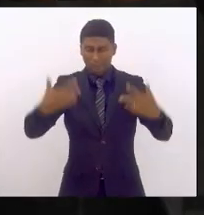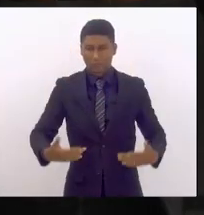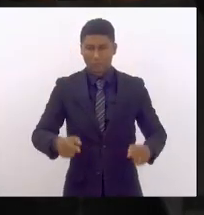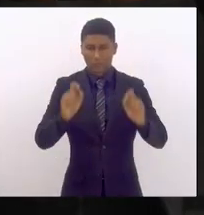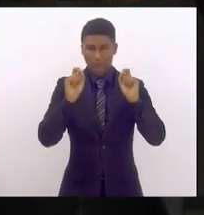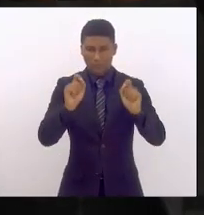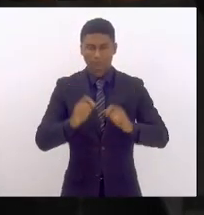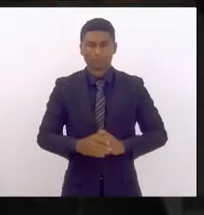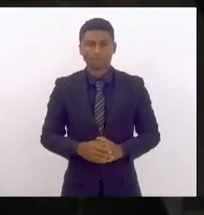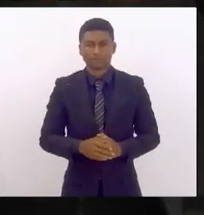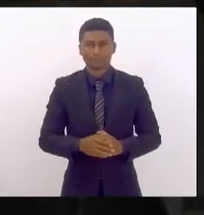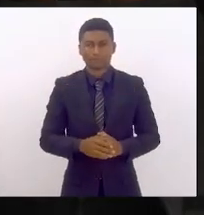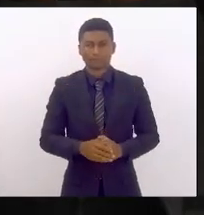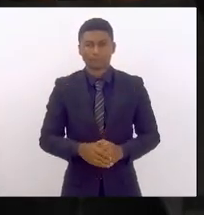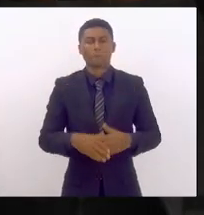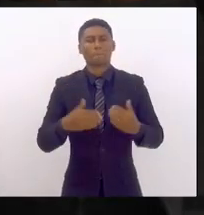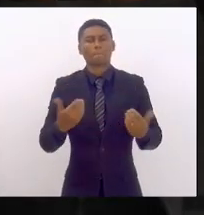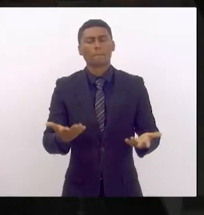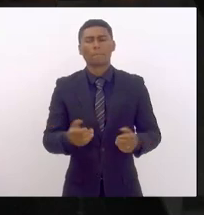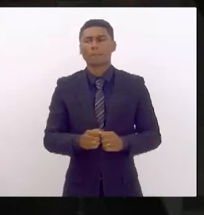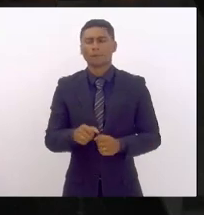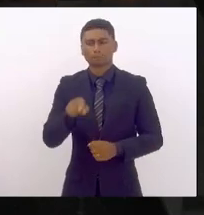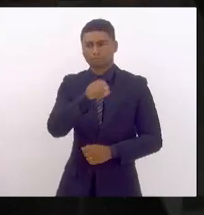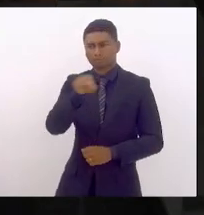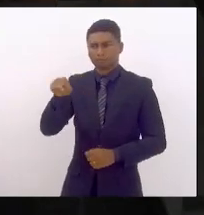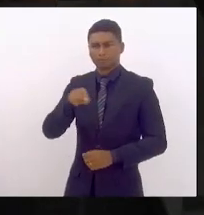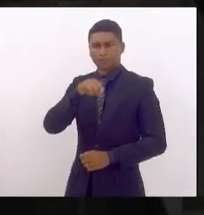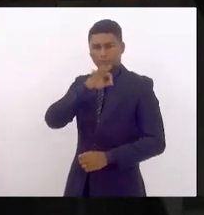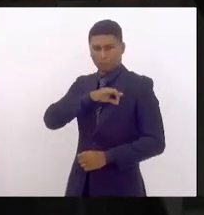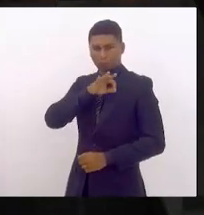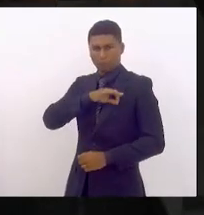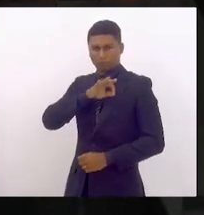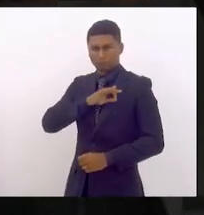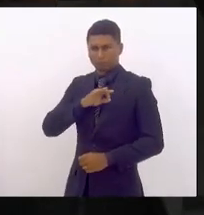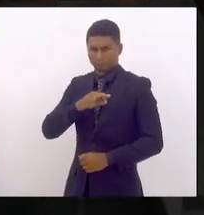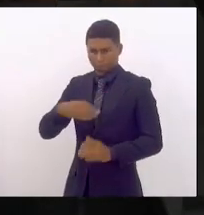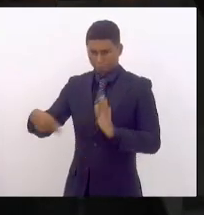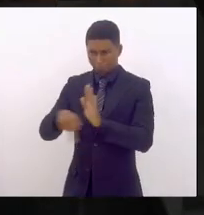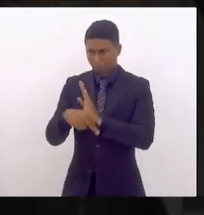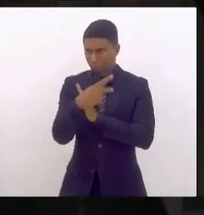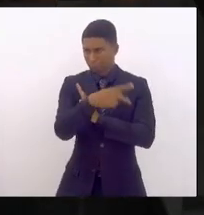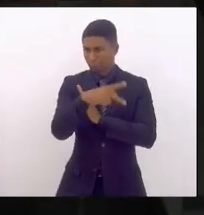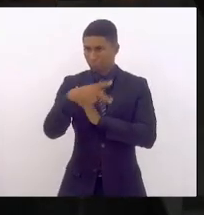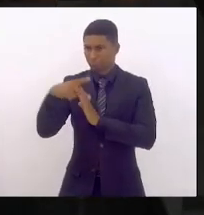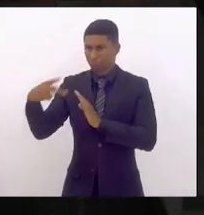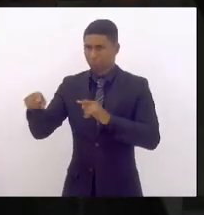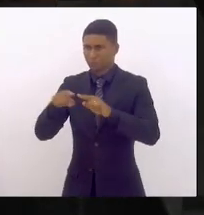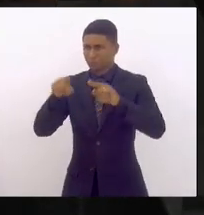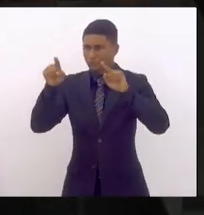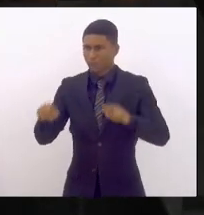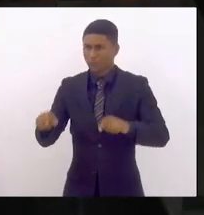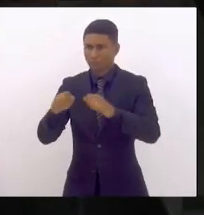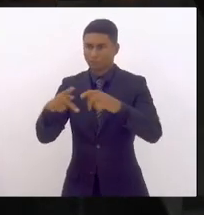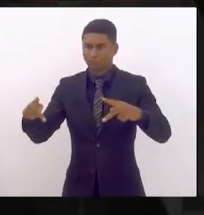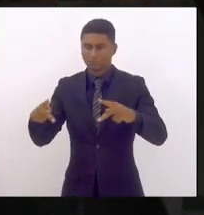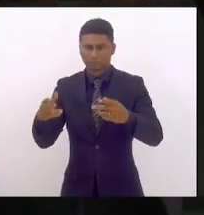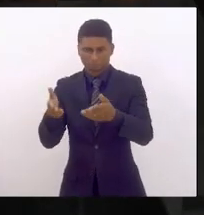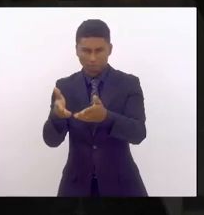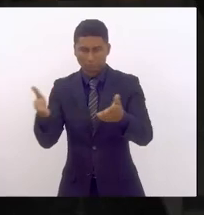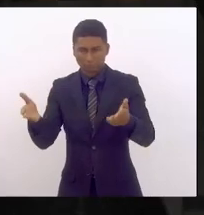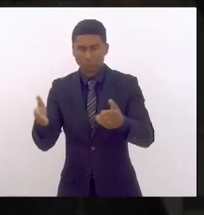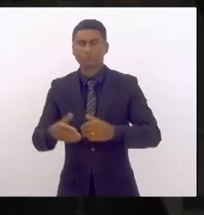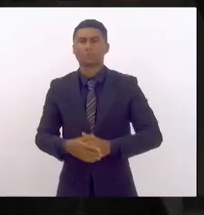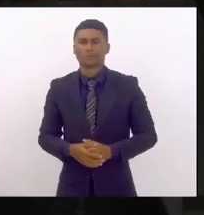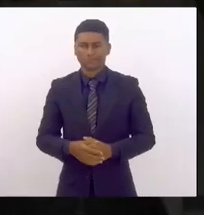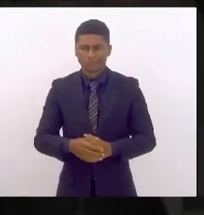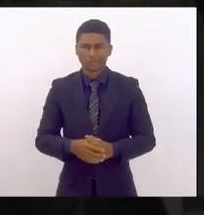os proventos e pensões dos Servidores inativos dos pensionistas que fazem